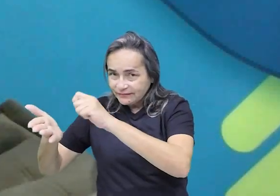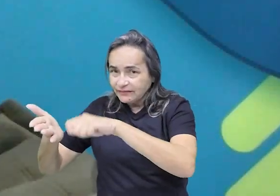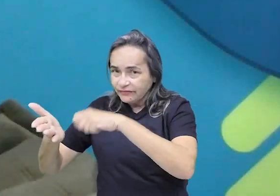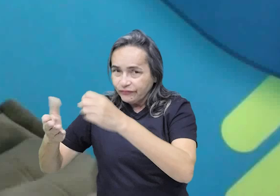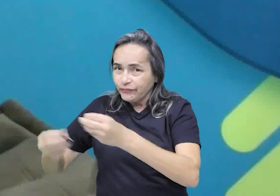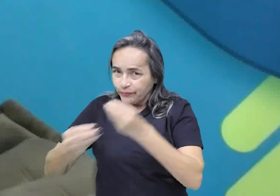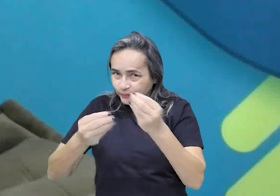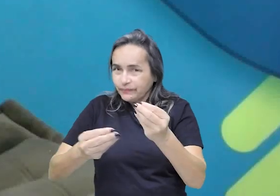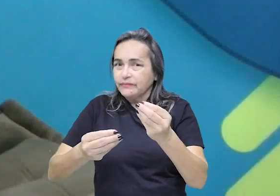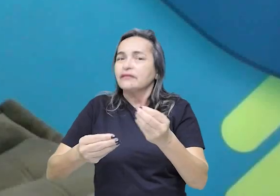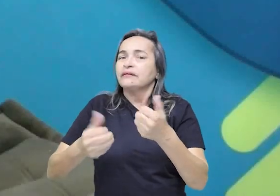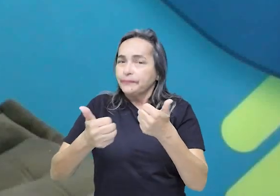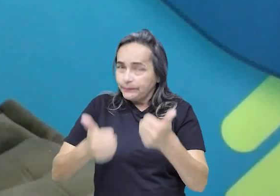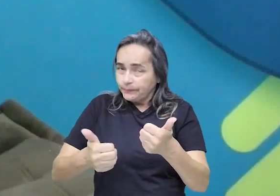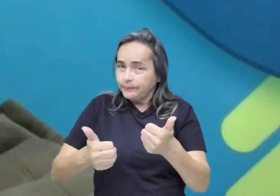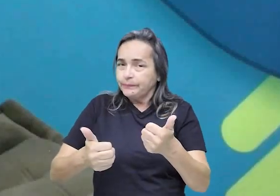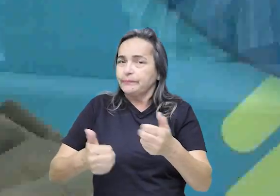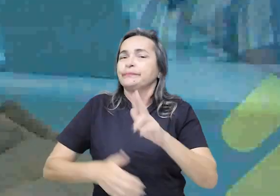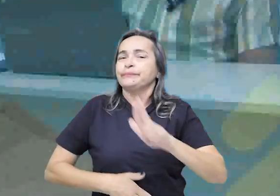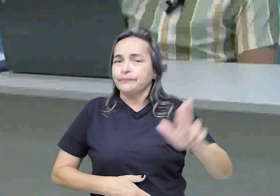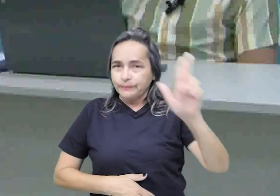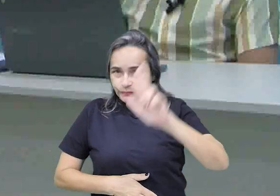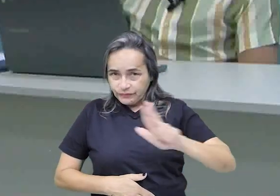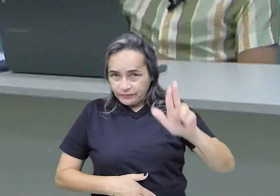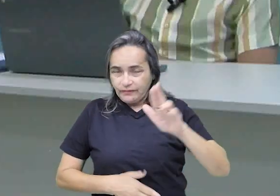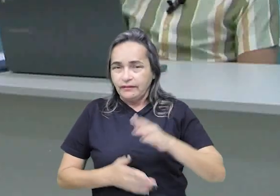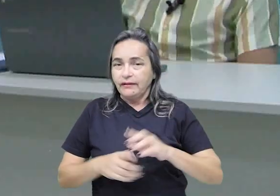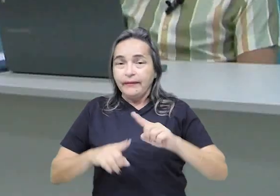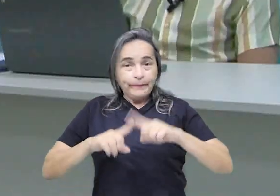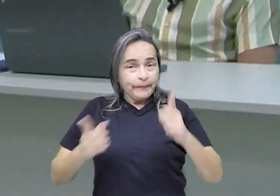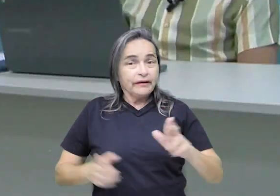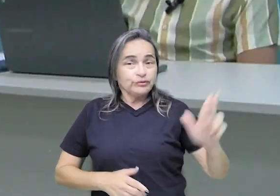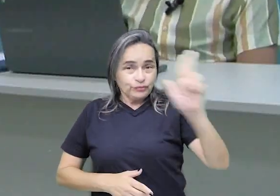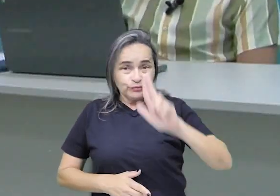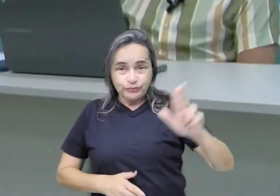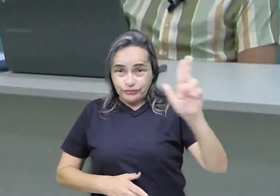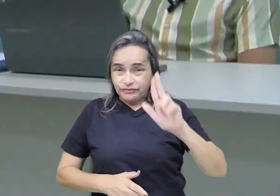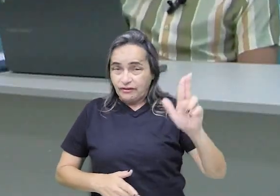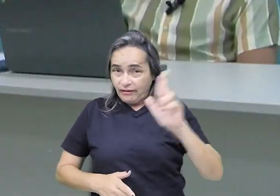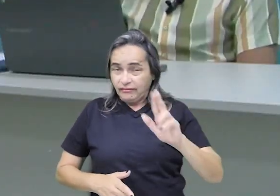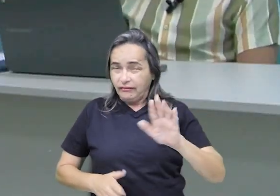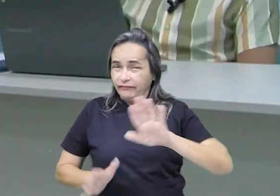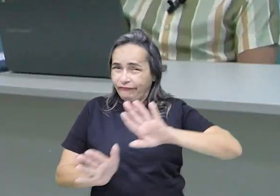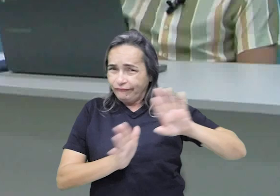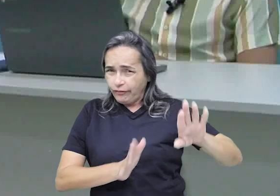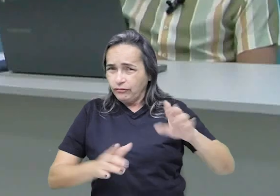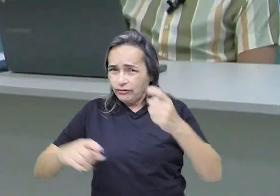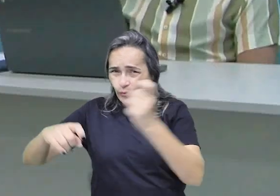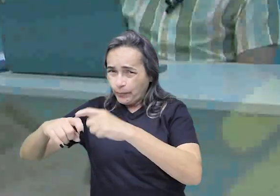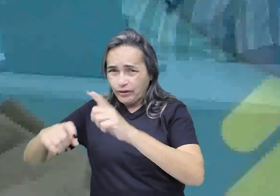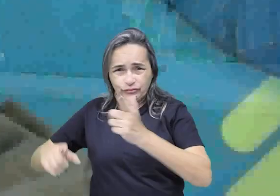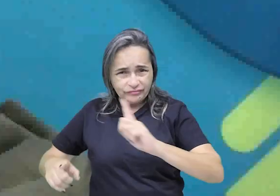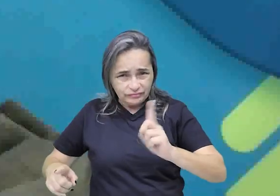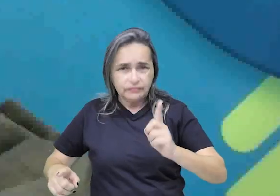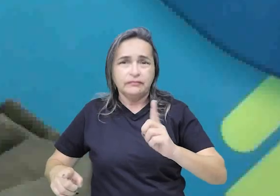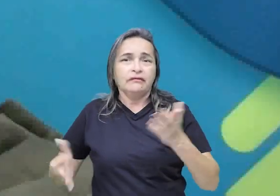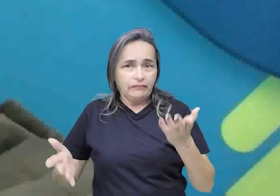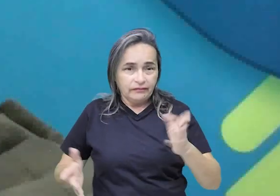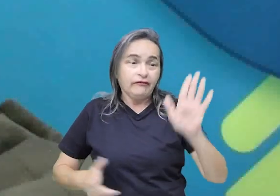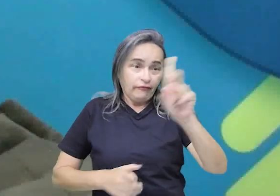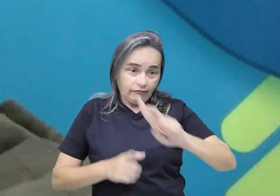efeito colateral. Não Geralmente vai trazer. É o abuso, né, que traz efeito colateral. Abuso. Você definiu muito bem. Você definiu muito bem.